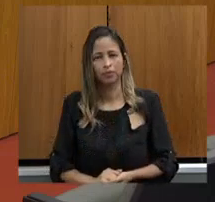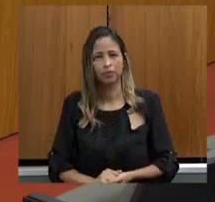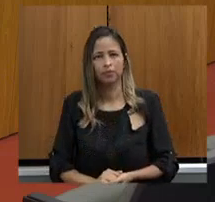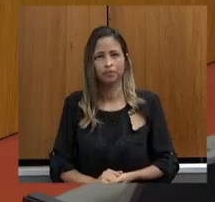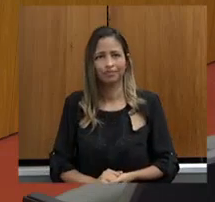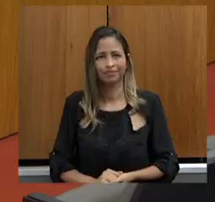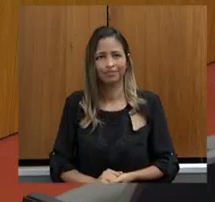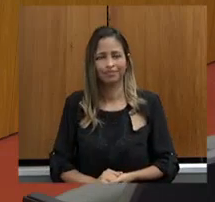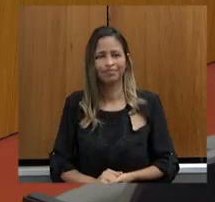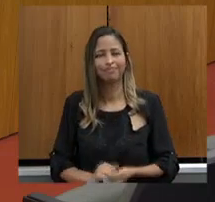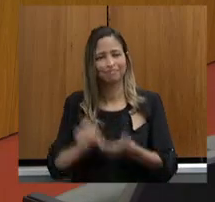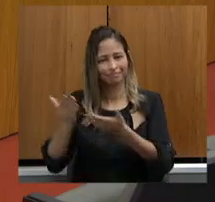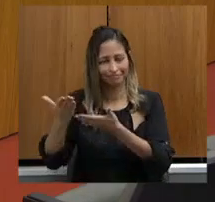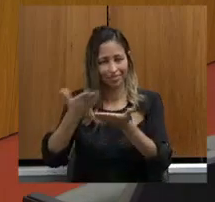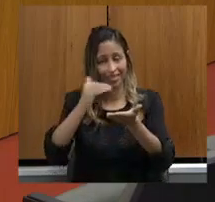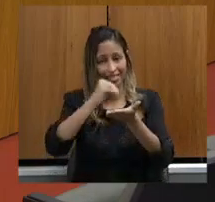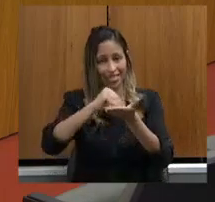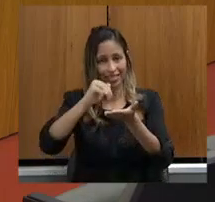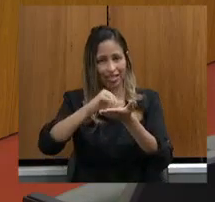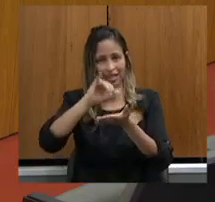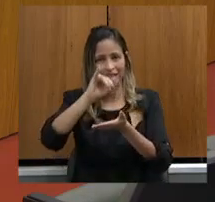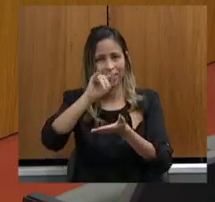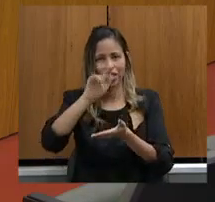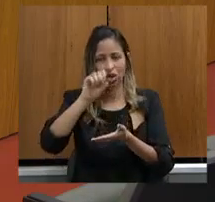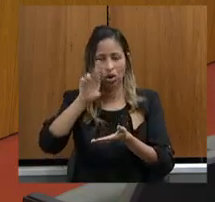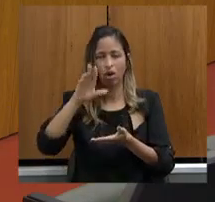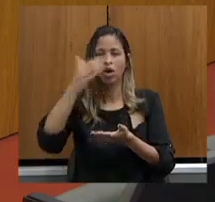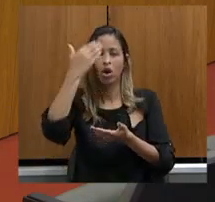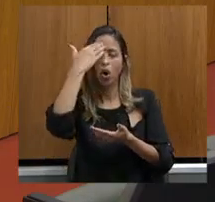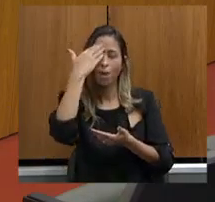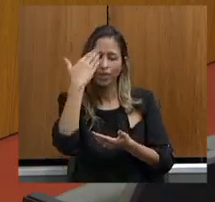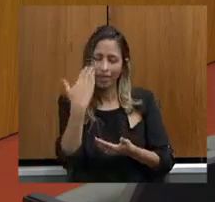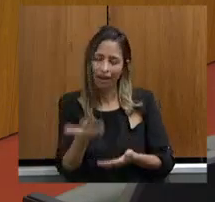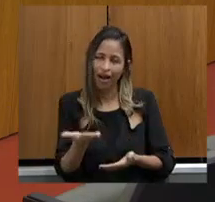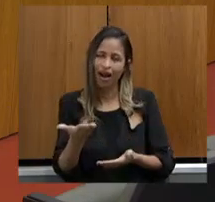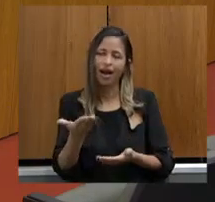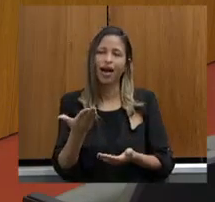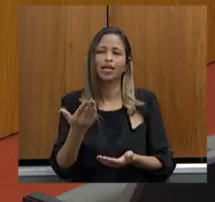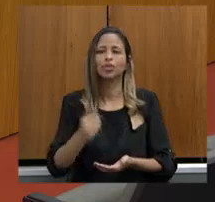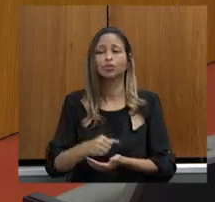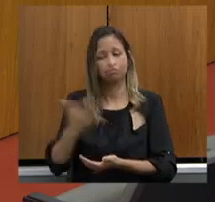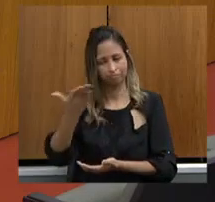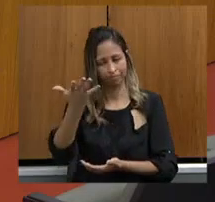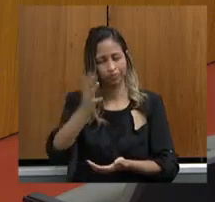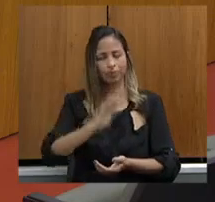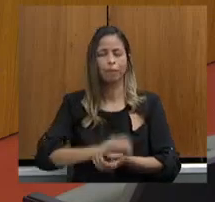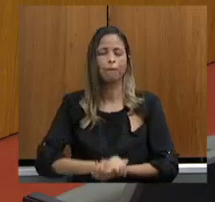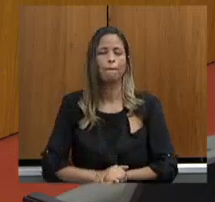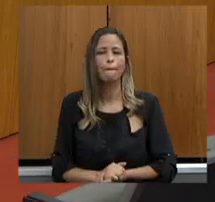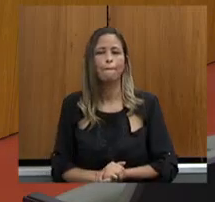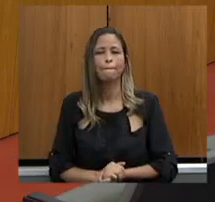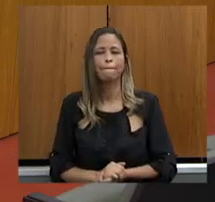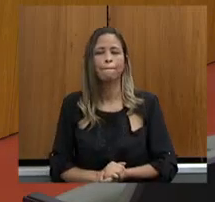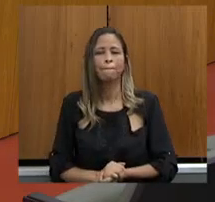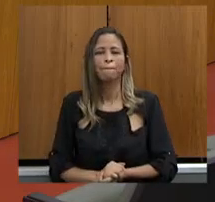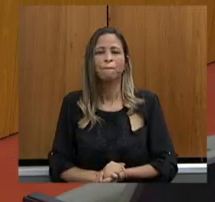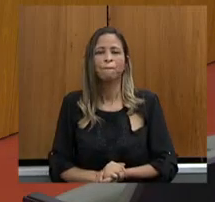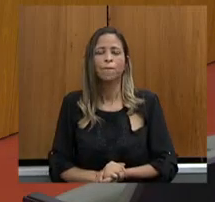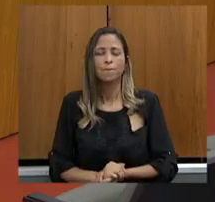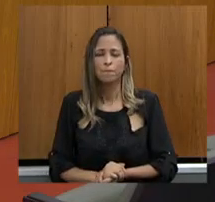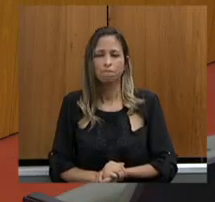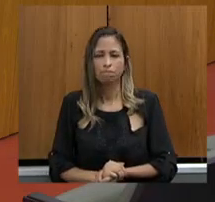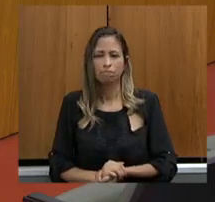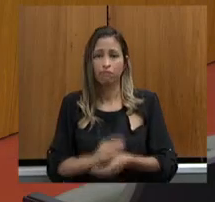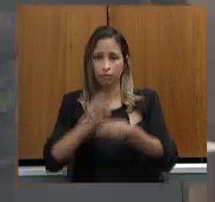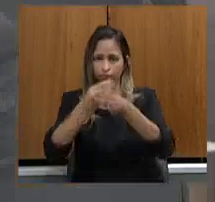passa a palavra então secretária Obrigado Presidente Obrigado Deputado Virgílio apenas para fazer um